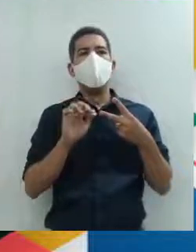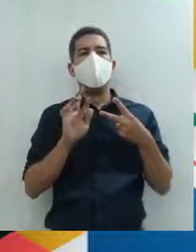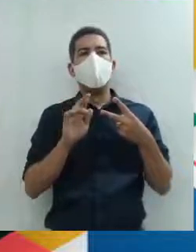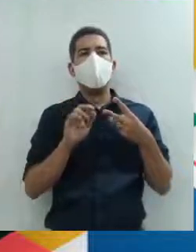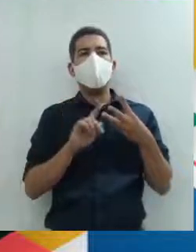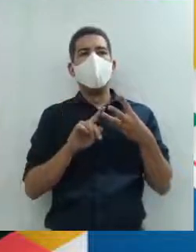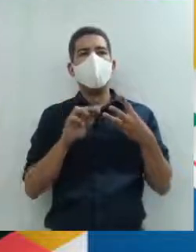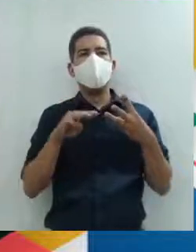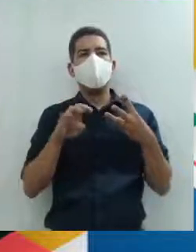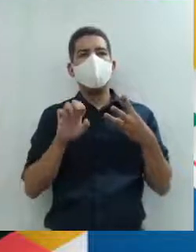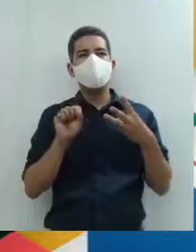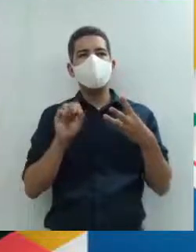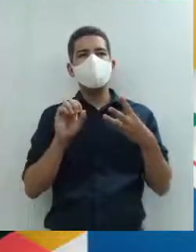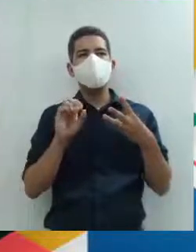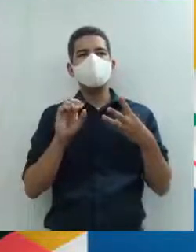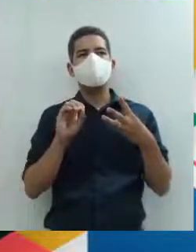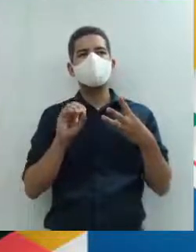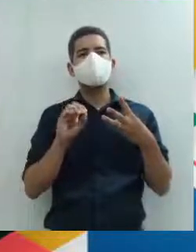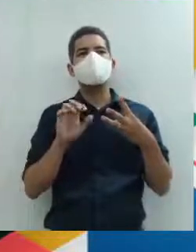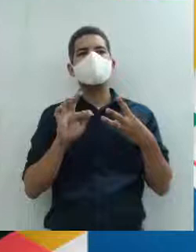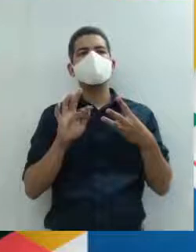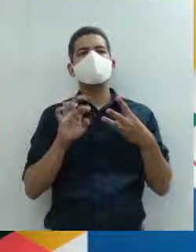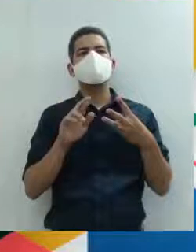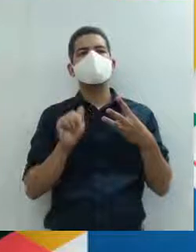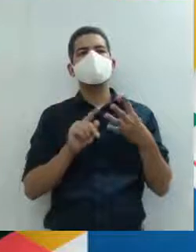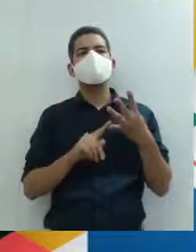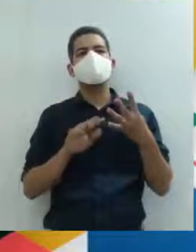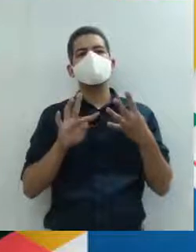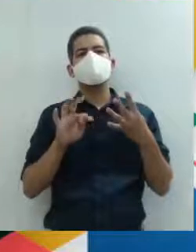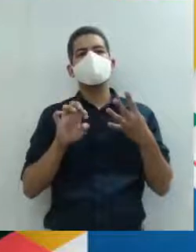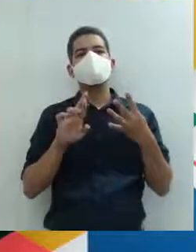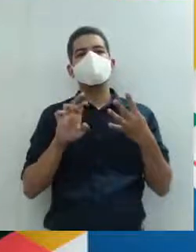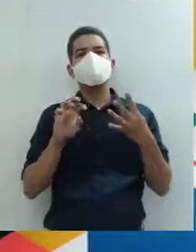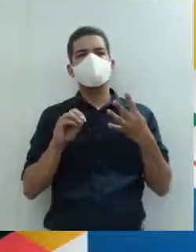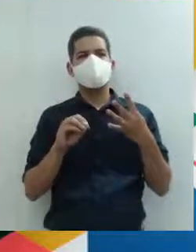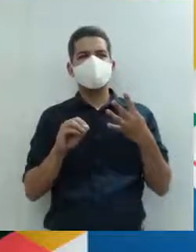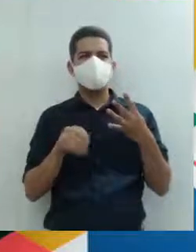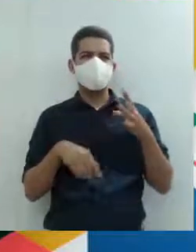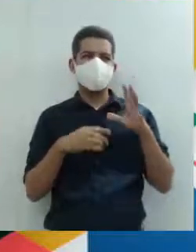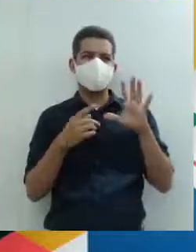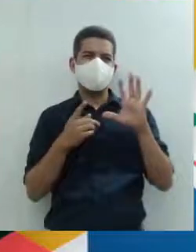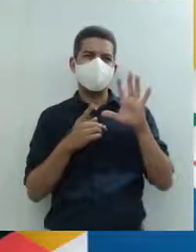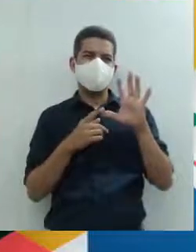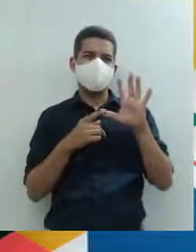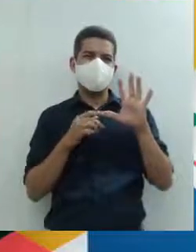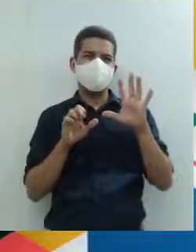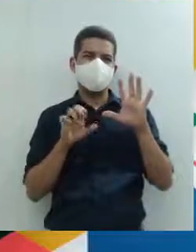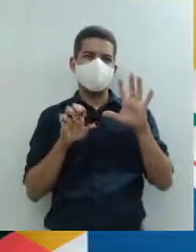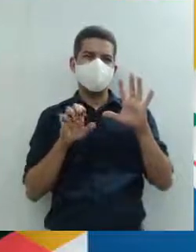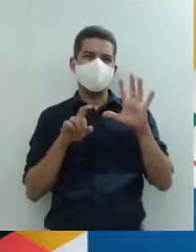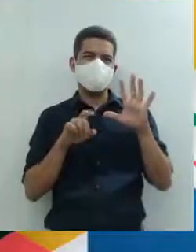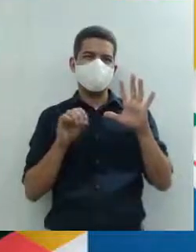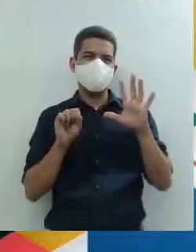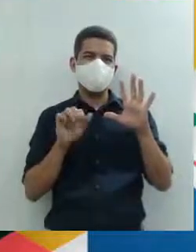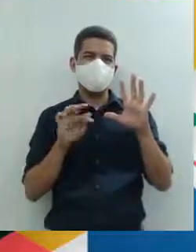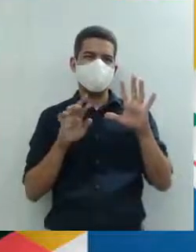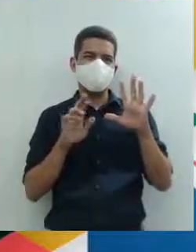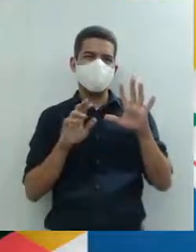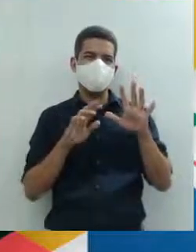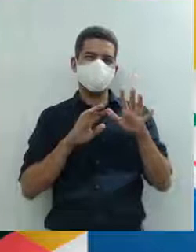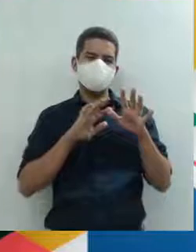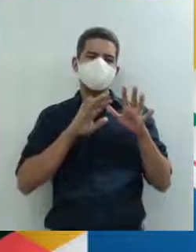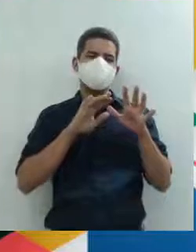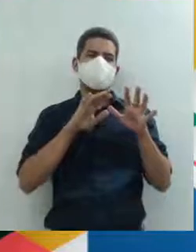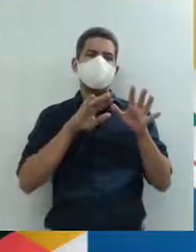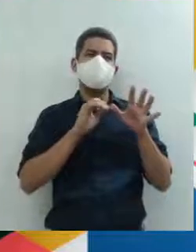seguida a meso, que é a do meio, né? A mesosfera, e por fim a termosfera e a exosfera, que já nem é mais camada, é